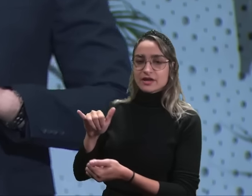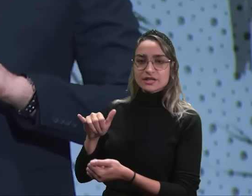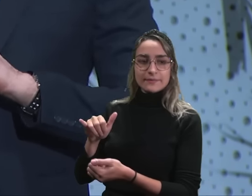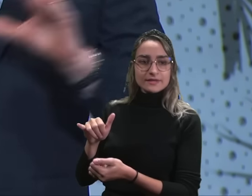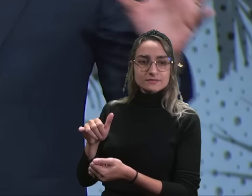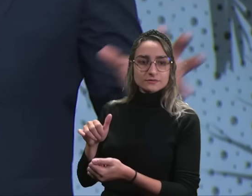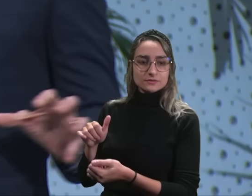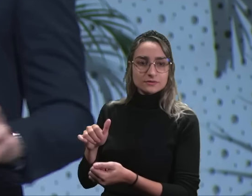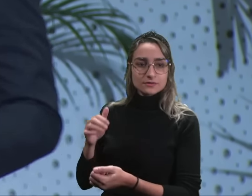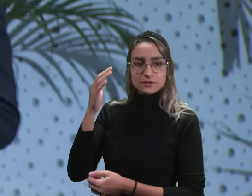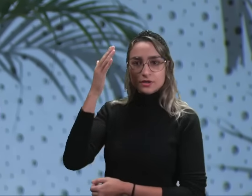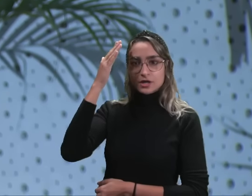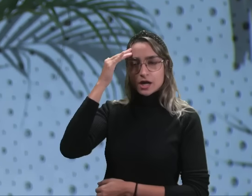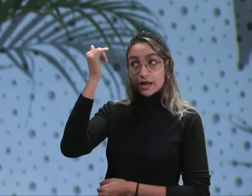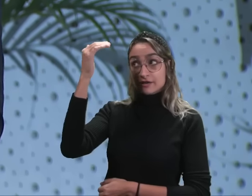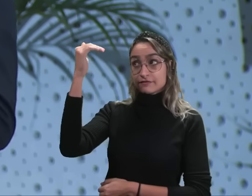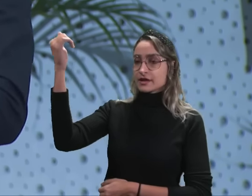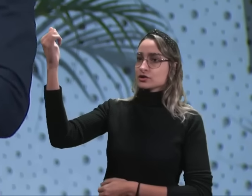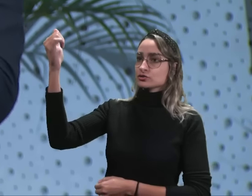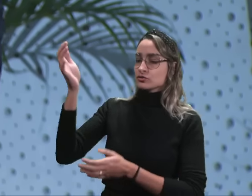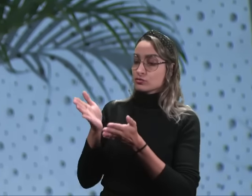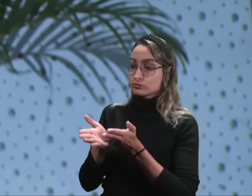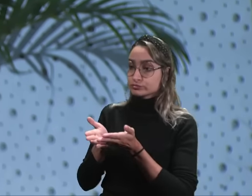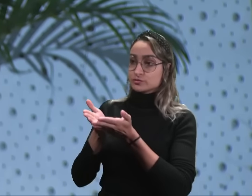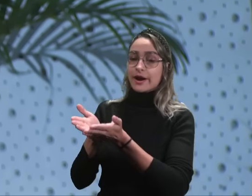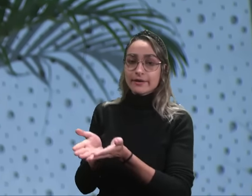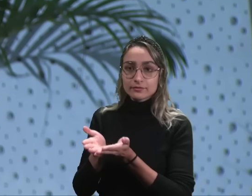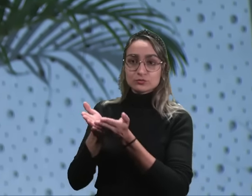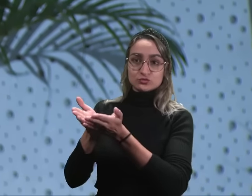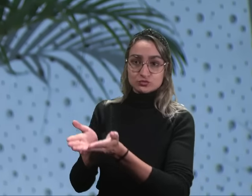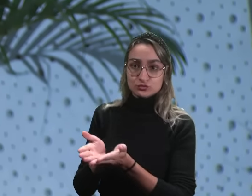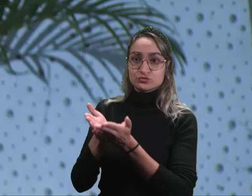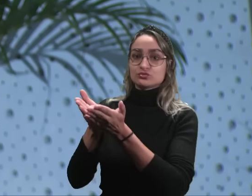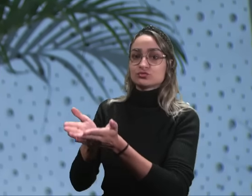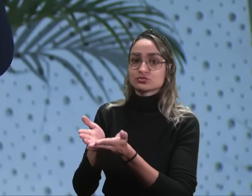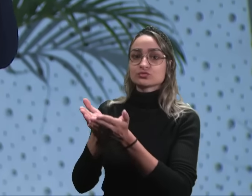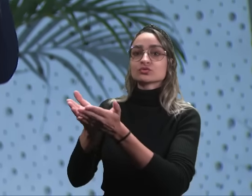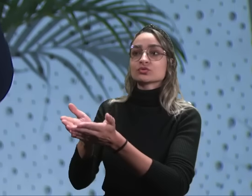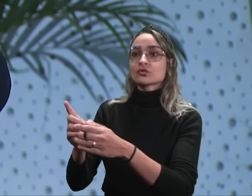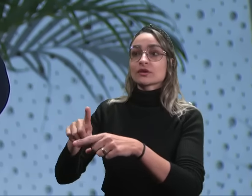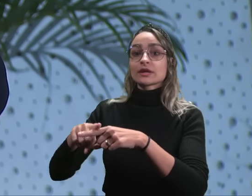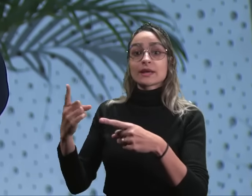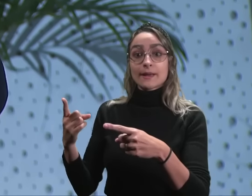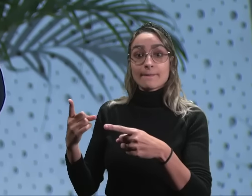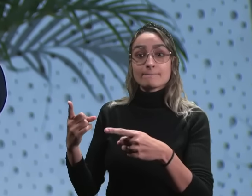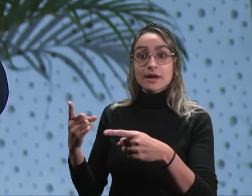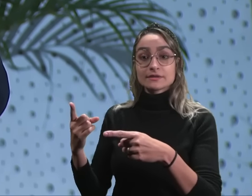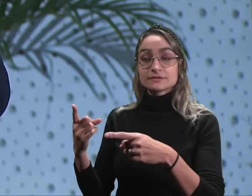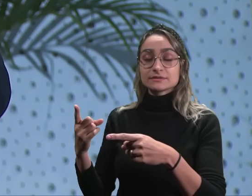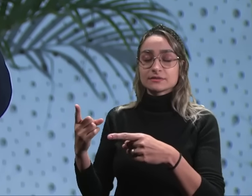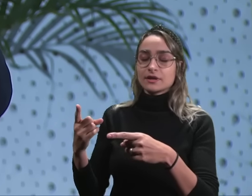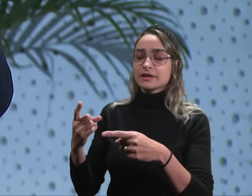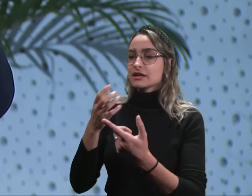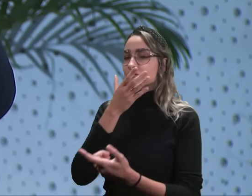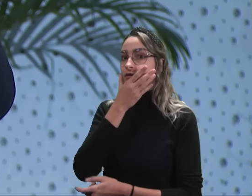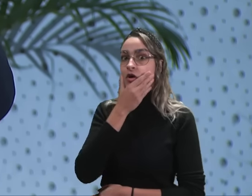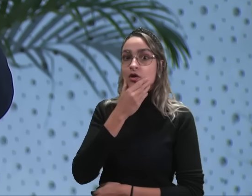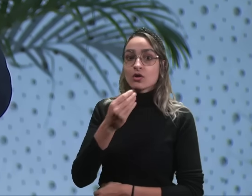inteligência singular ele era capaz de saber a sua localização tão somente olhando para os astros